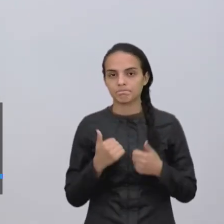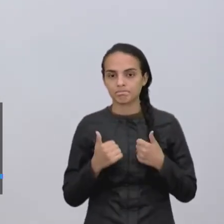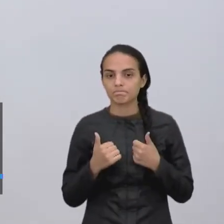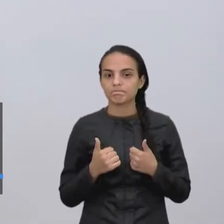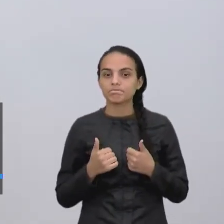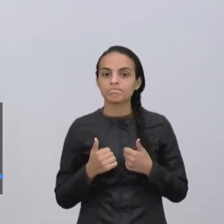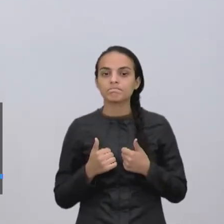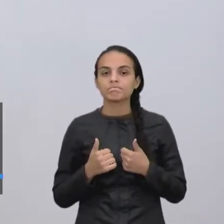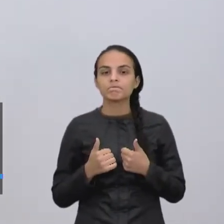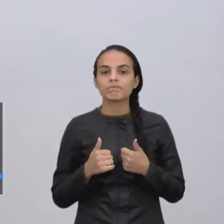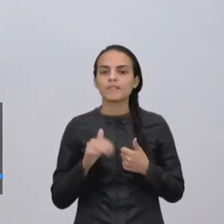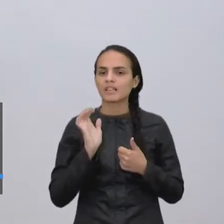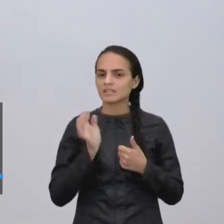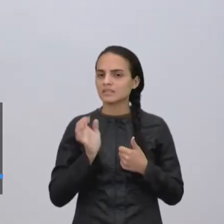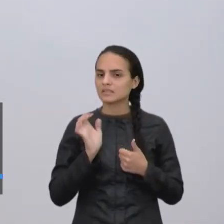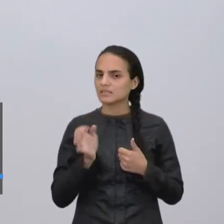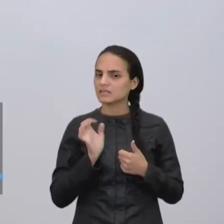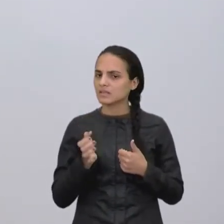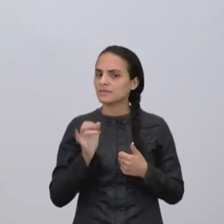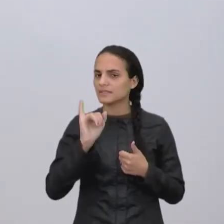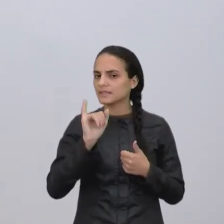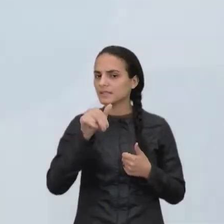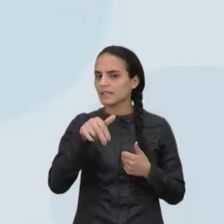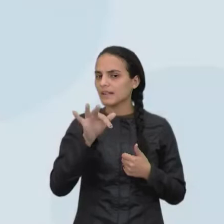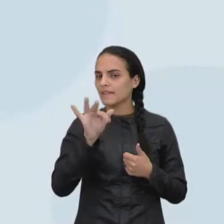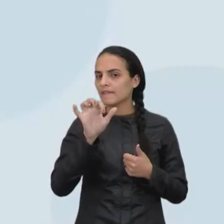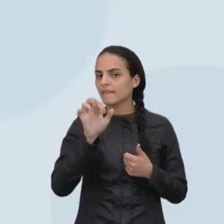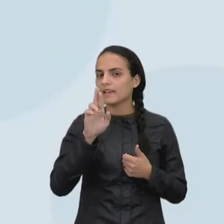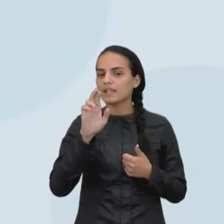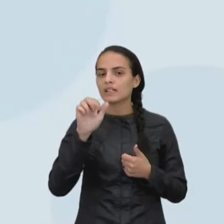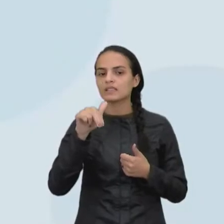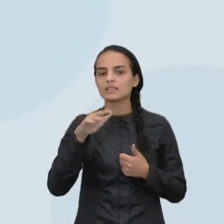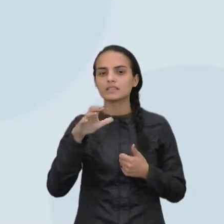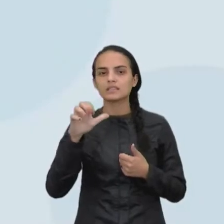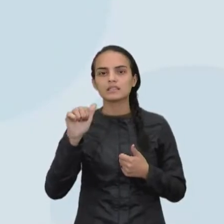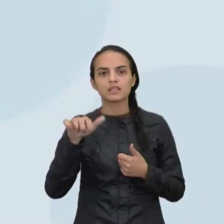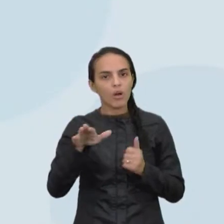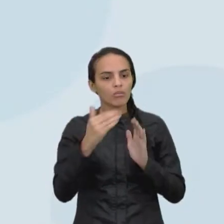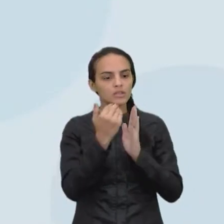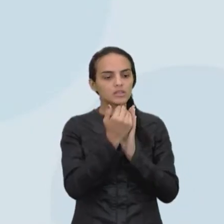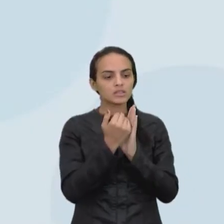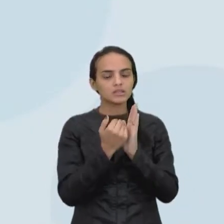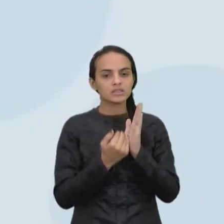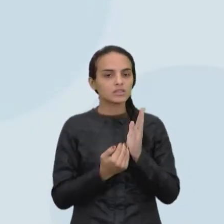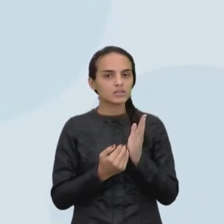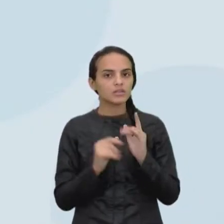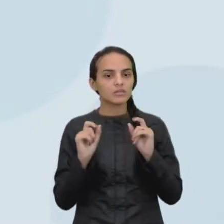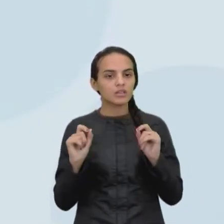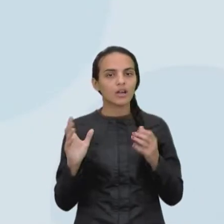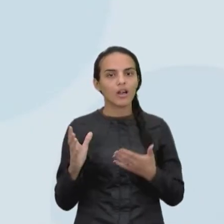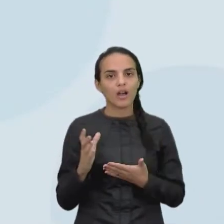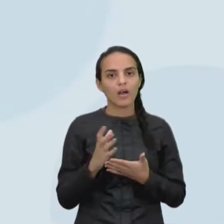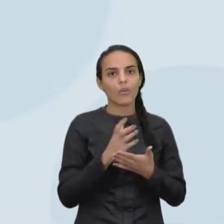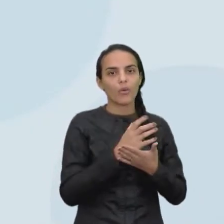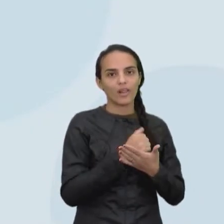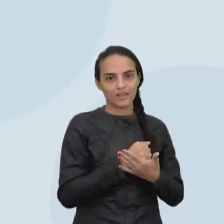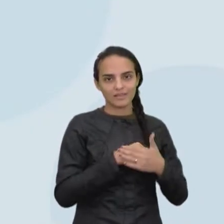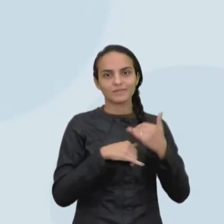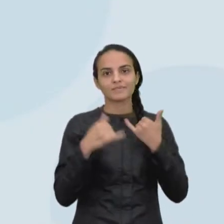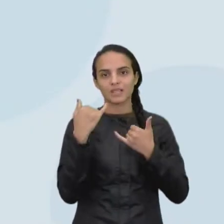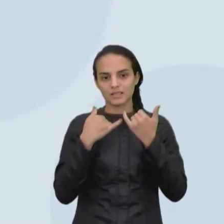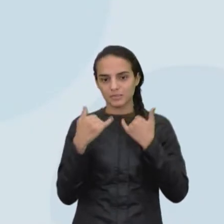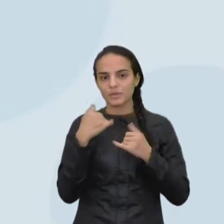e essa estatística inferencial, a partir de indícios, o que é isso? Essa é a parte da coleta das informações. Então,